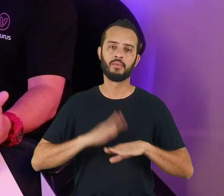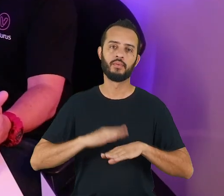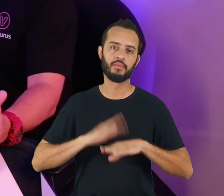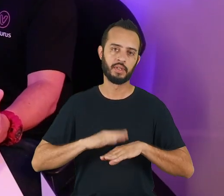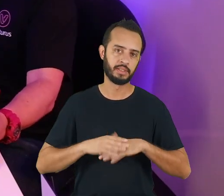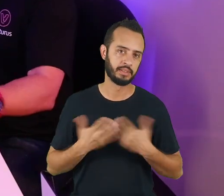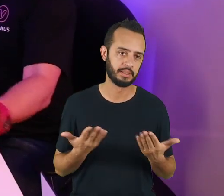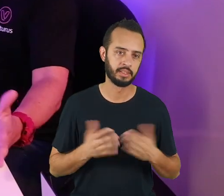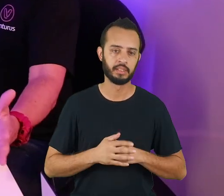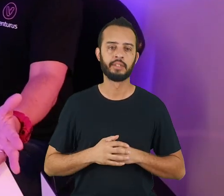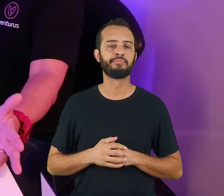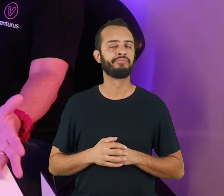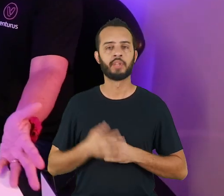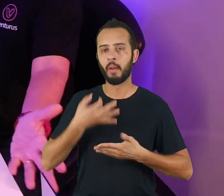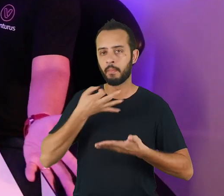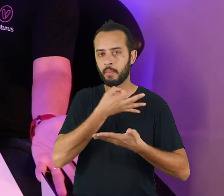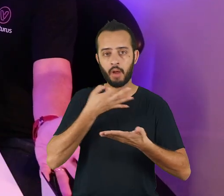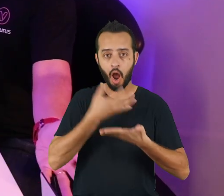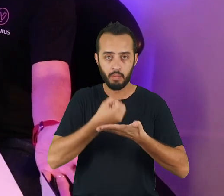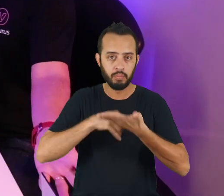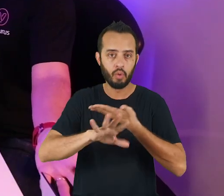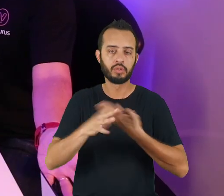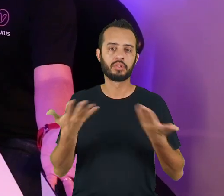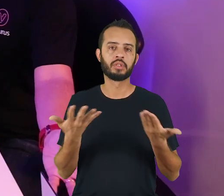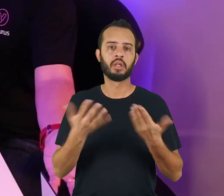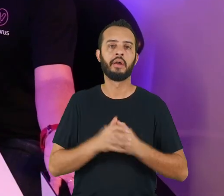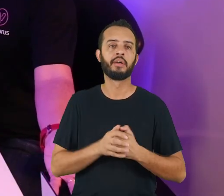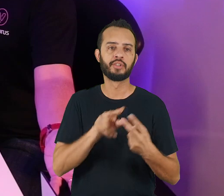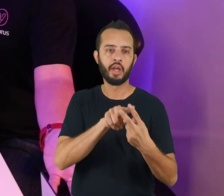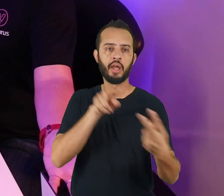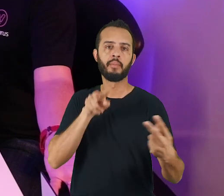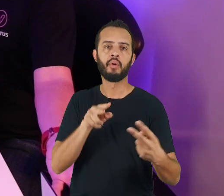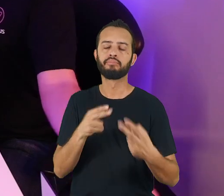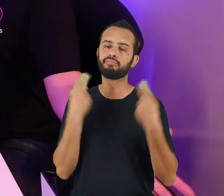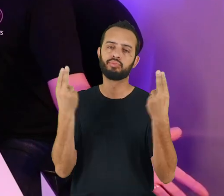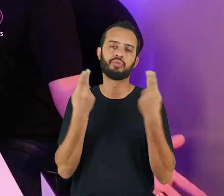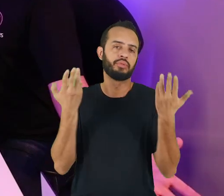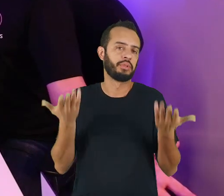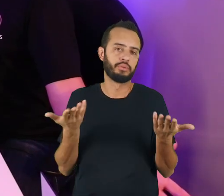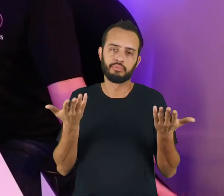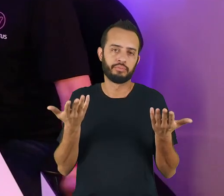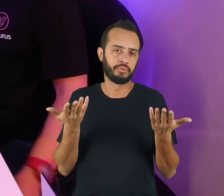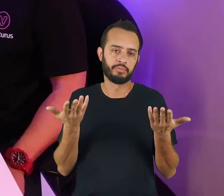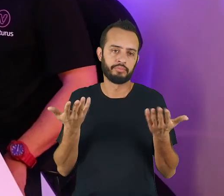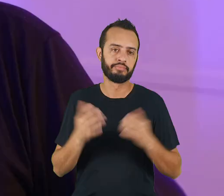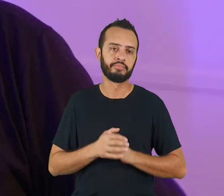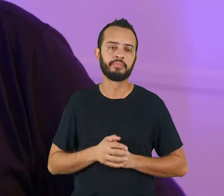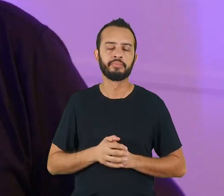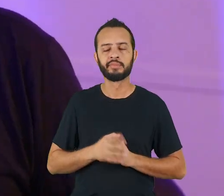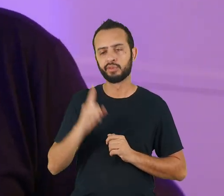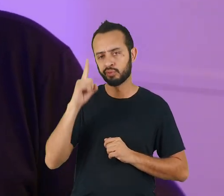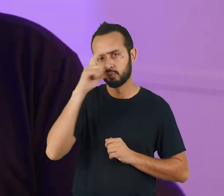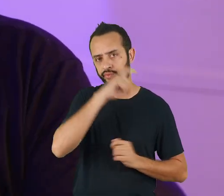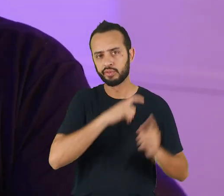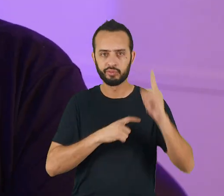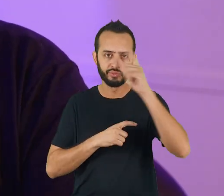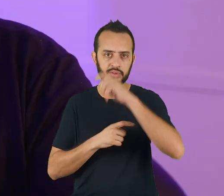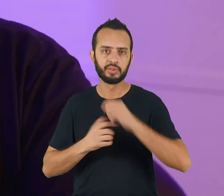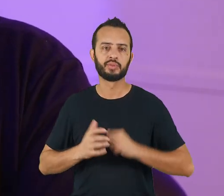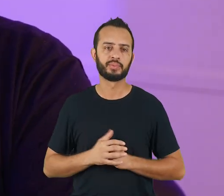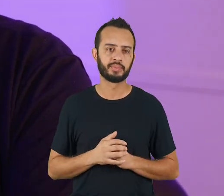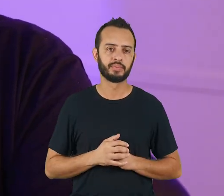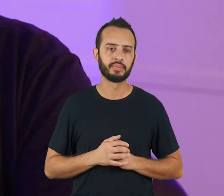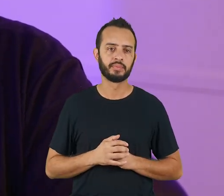fazer gravação do podcast remoto então não dá não dá não dá né então é complicado